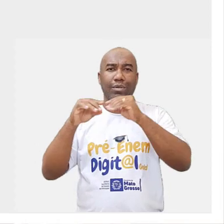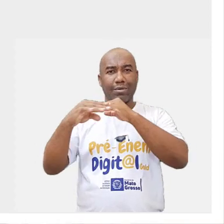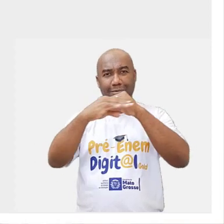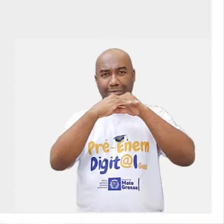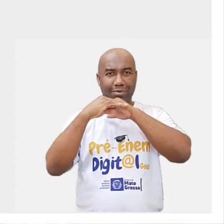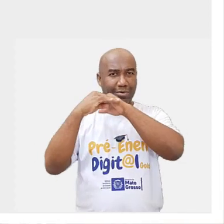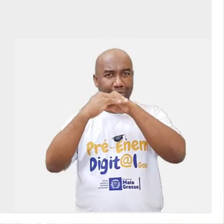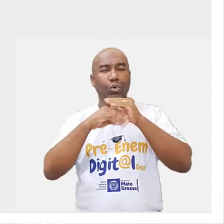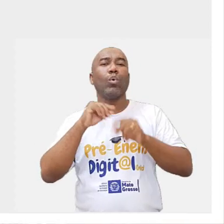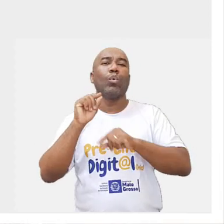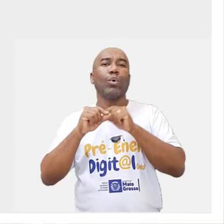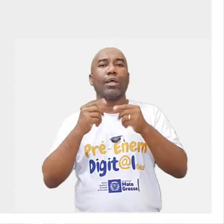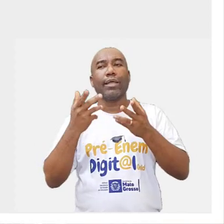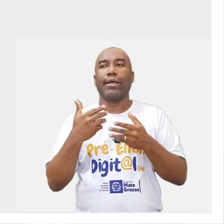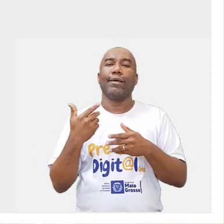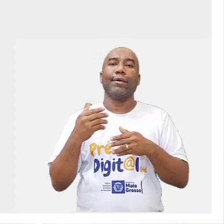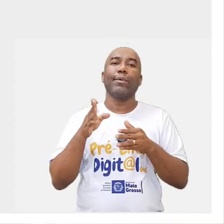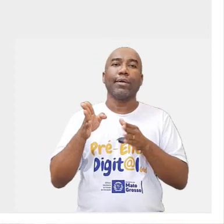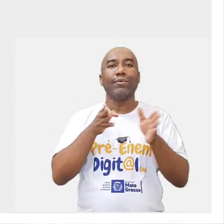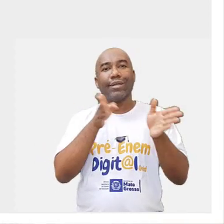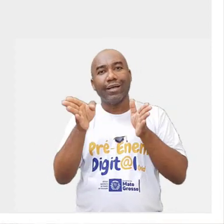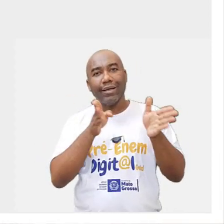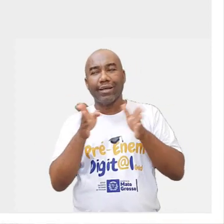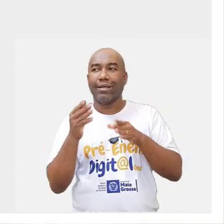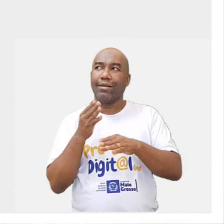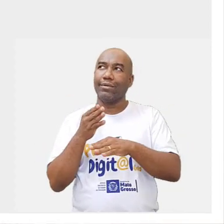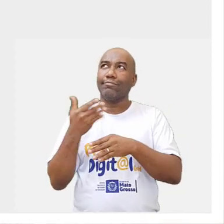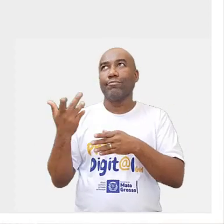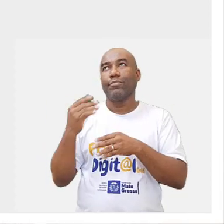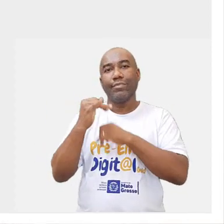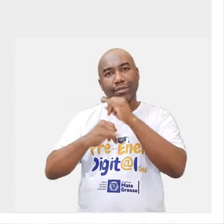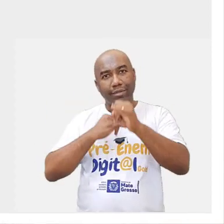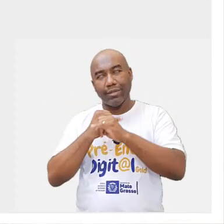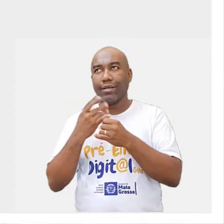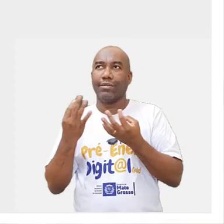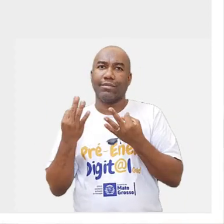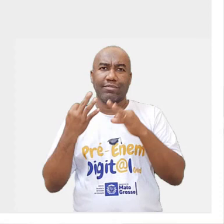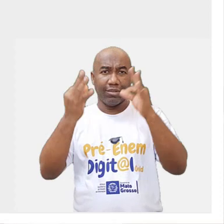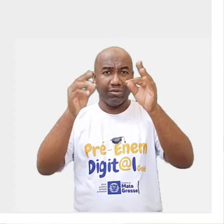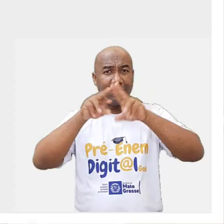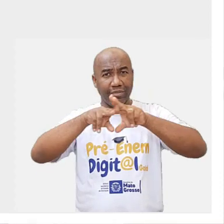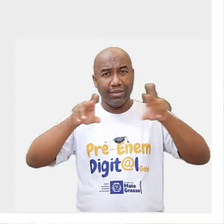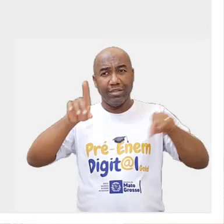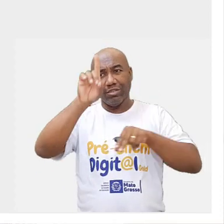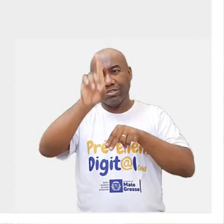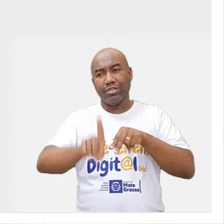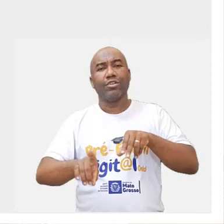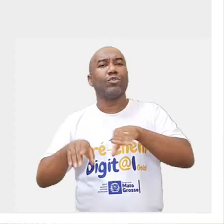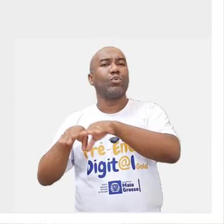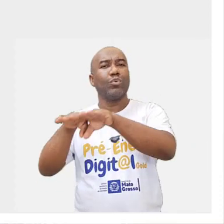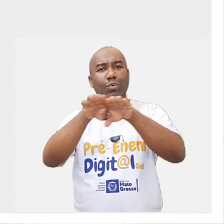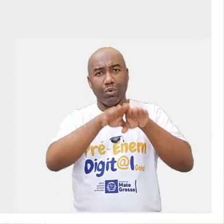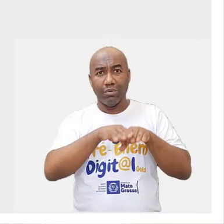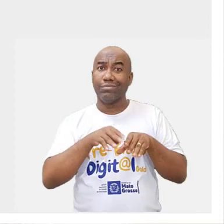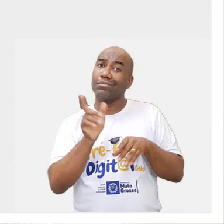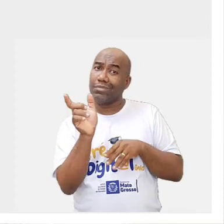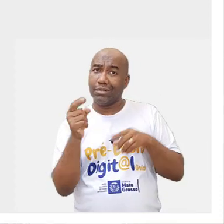palavrinha, democracia, pensa tornar popular. Todos devem ter o mesmo